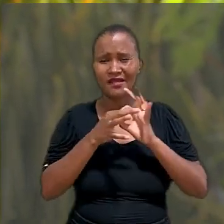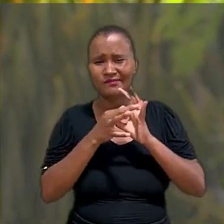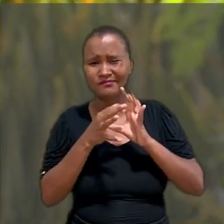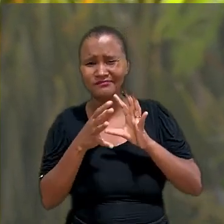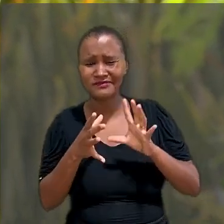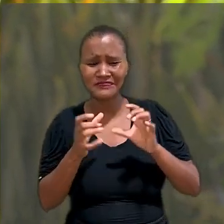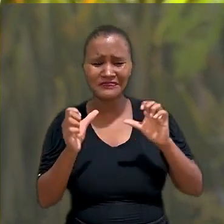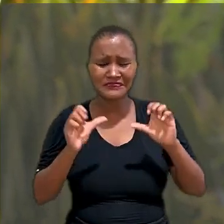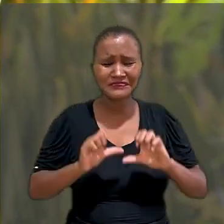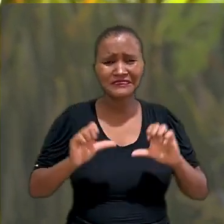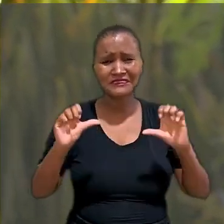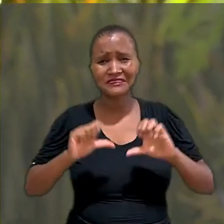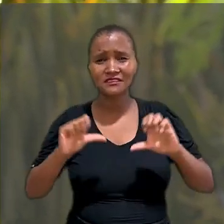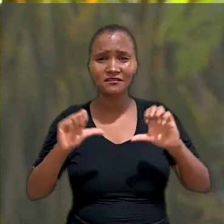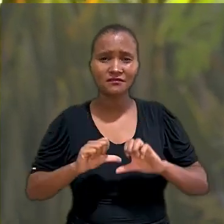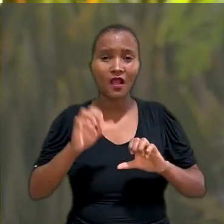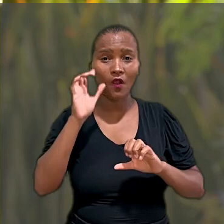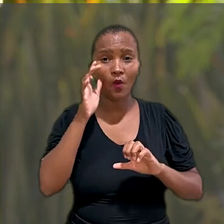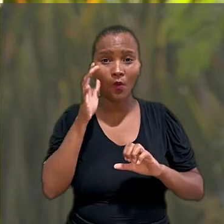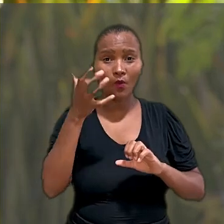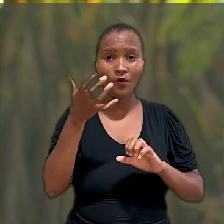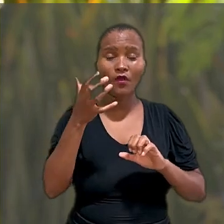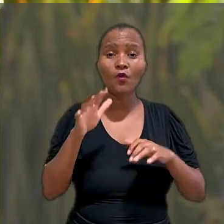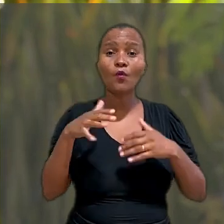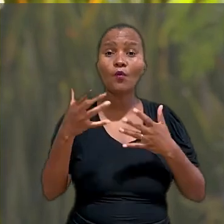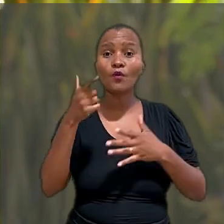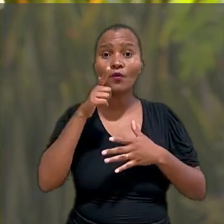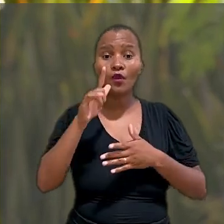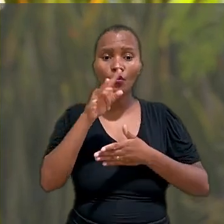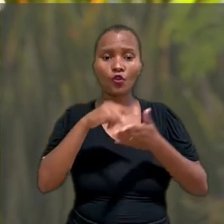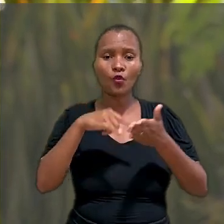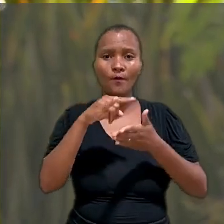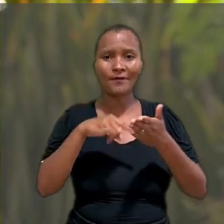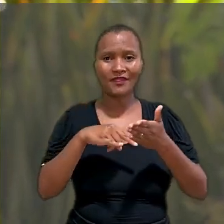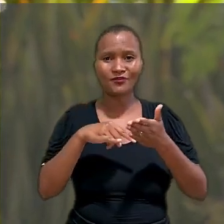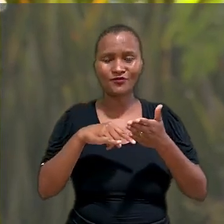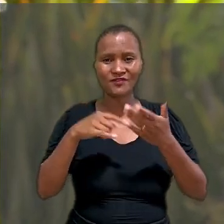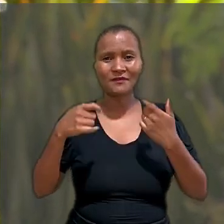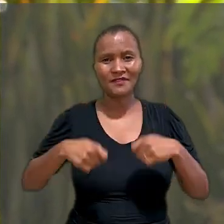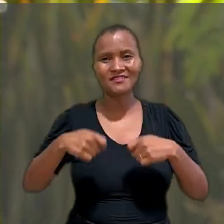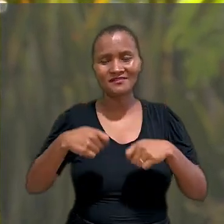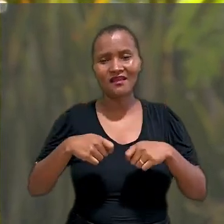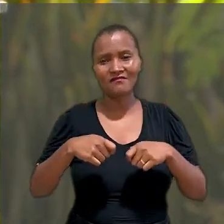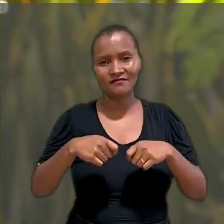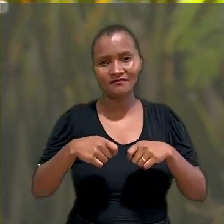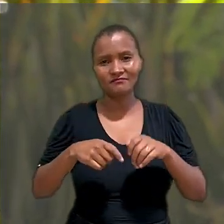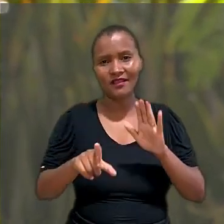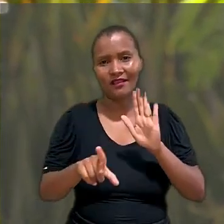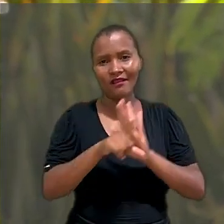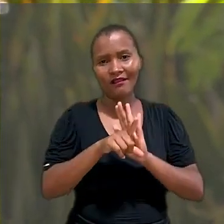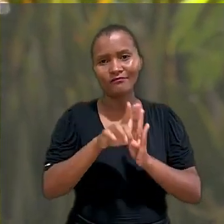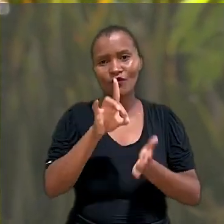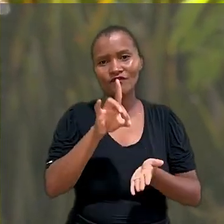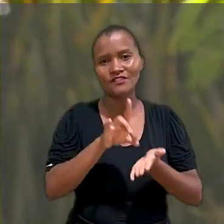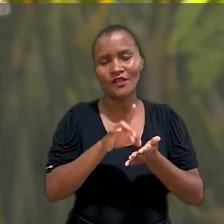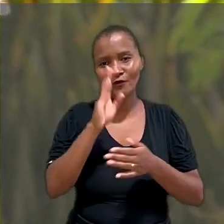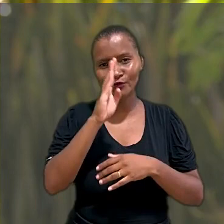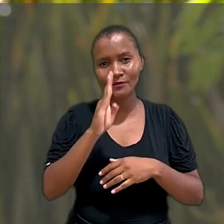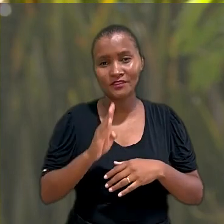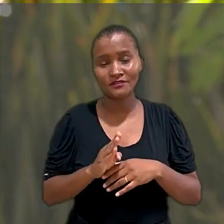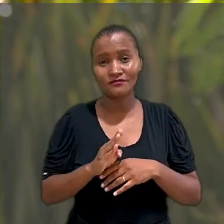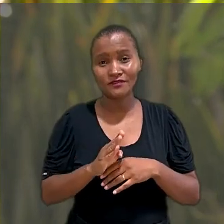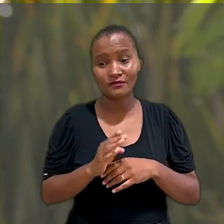de tantas humilhações veio de fato quando ela conseguiu a documentação necessária para viver de forma legal no Brasil. Com